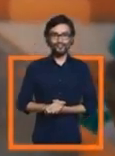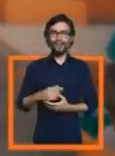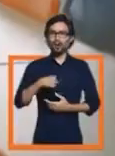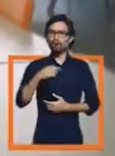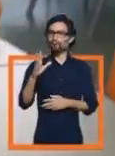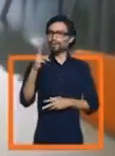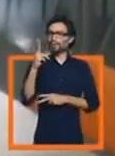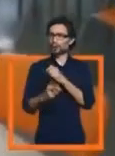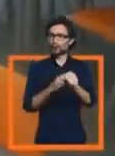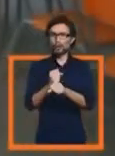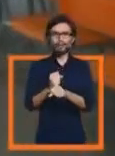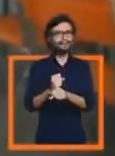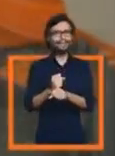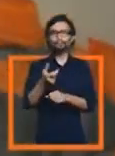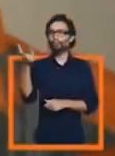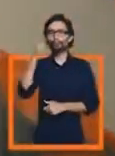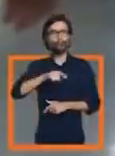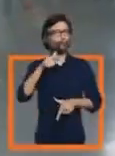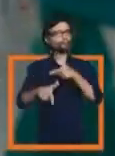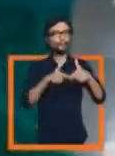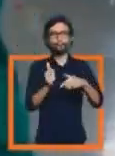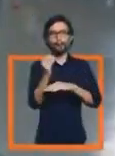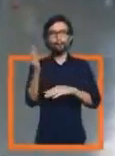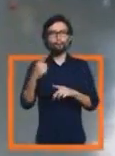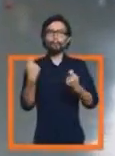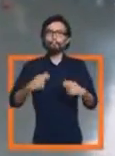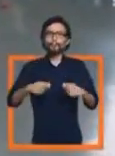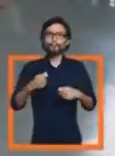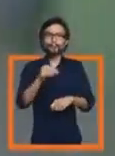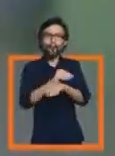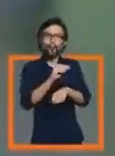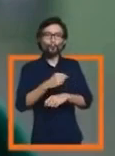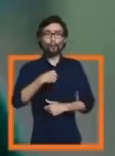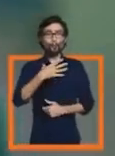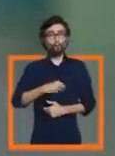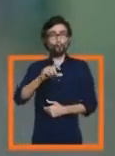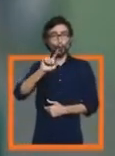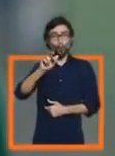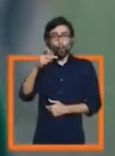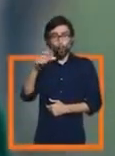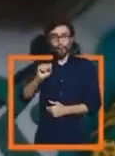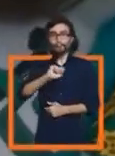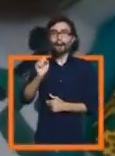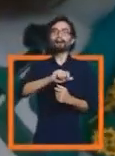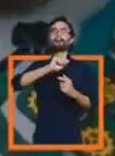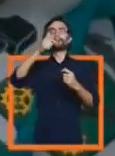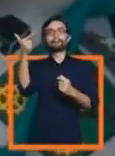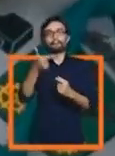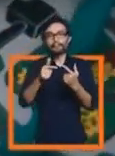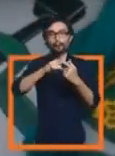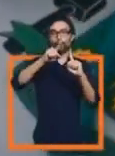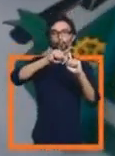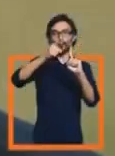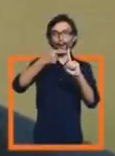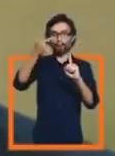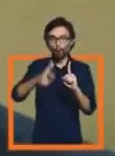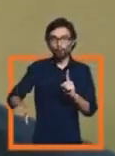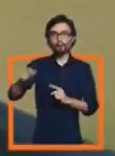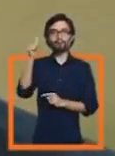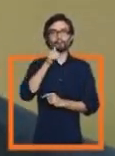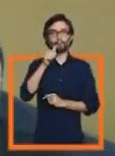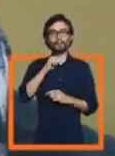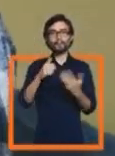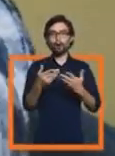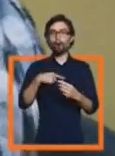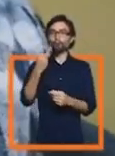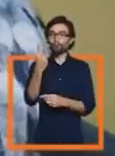Fiquei 2 anos em casa sem poder trabalhar fora. Primeiro por conta do Lucas e depois acabei ficando grávida da Yala e acabei